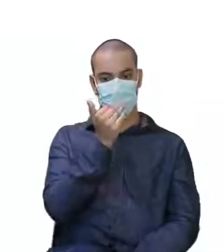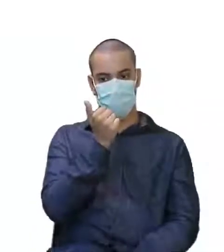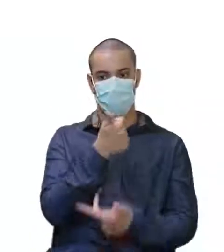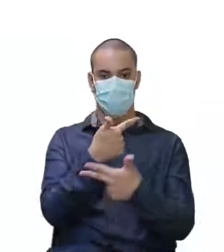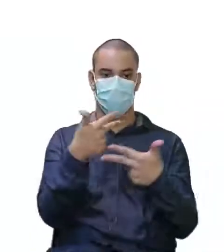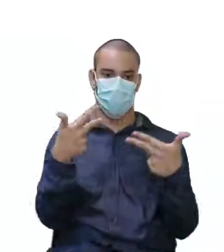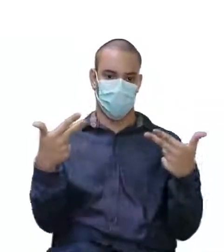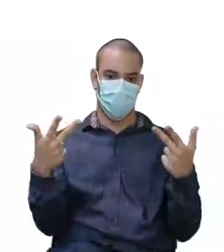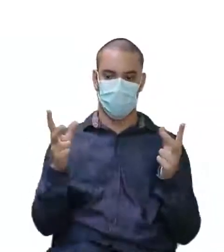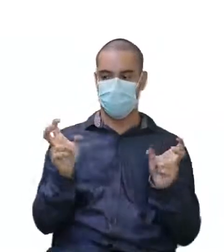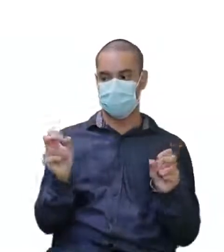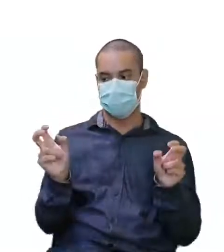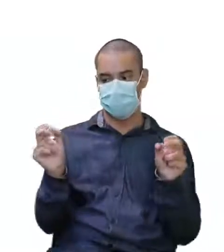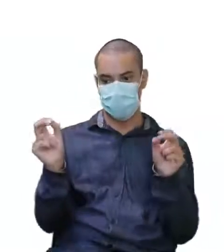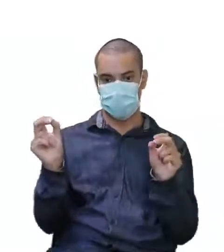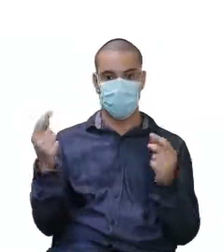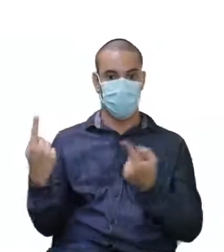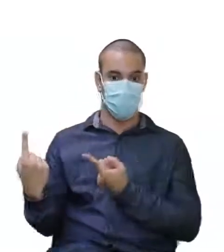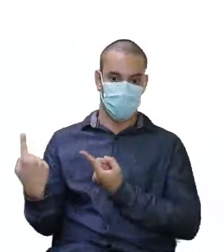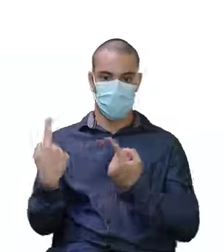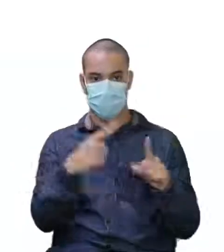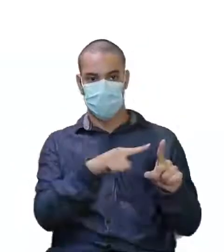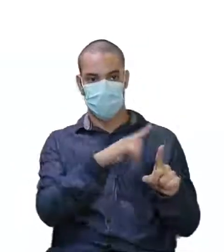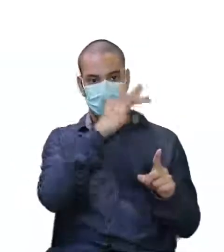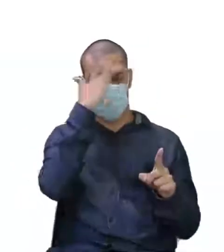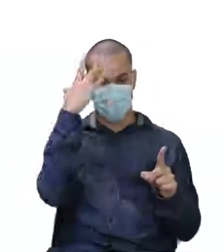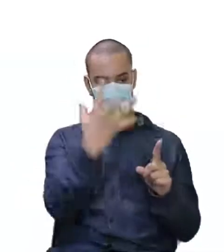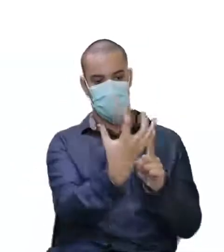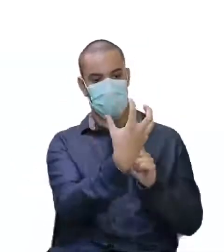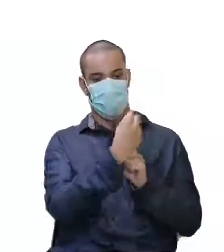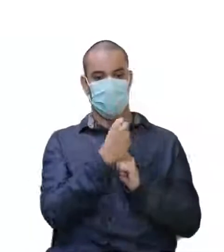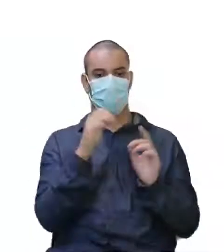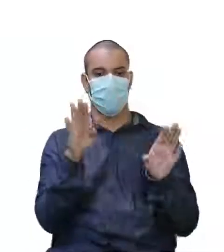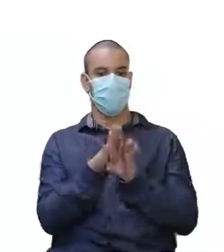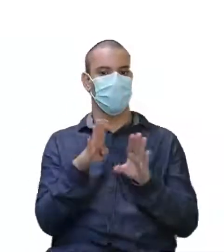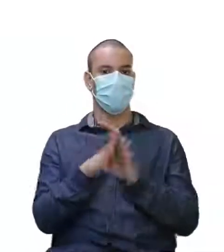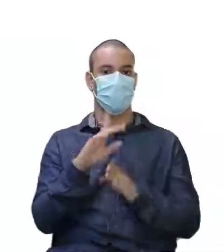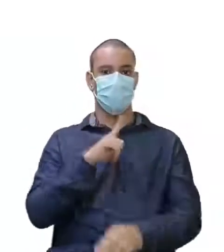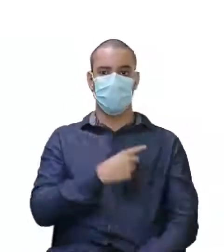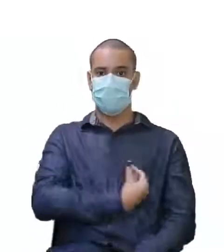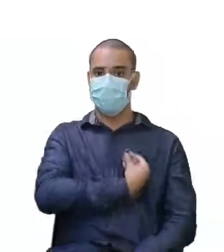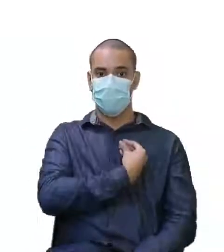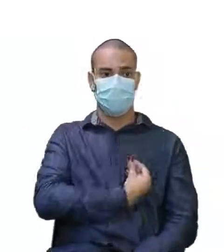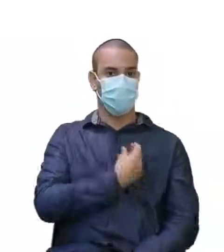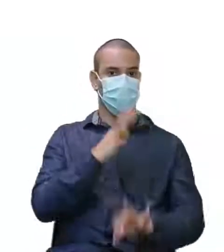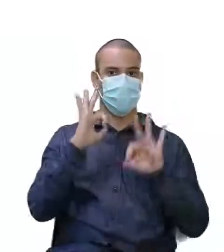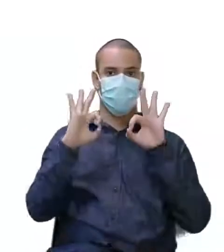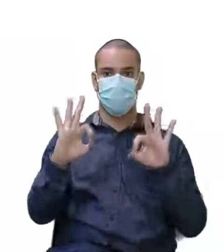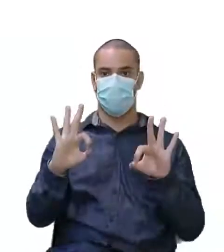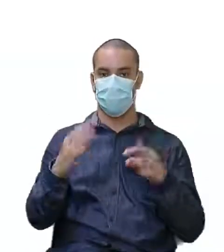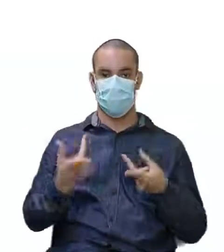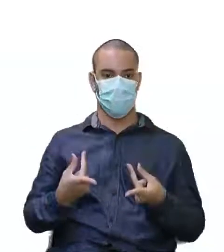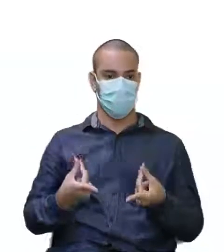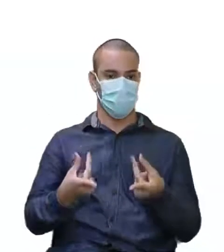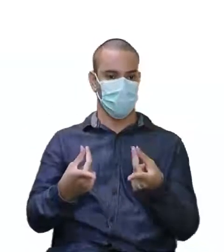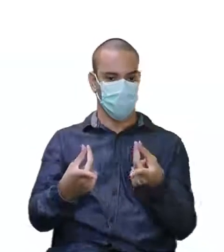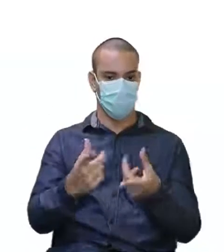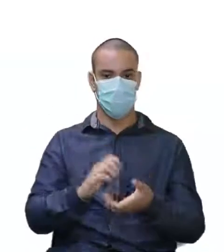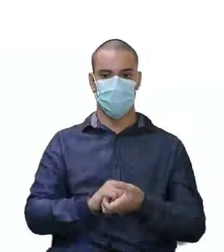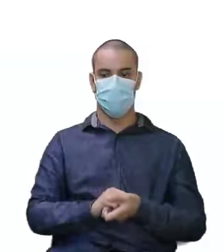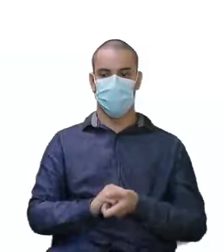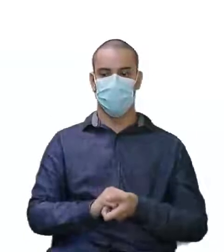os caranguejos, proteção contra os predadores e oxigenação ideal para a sobrevivência. Então, aqui é o seguinte,